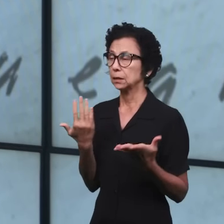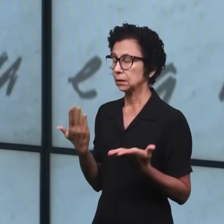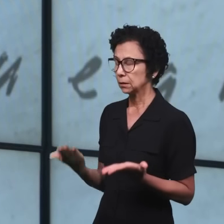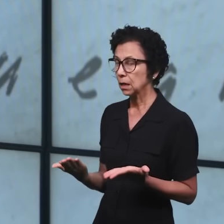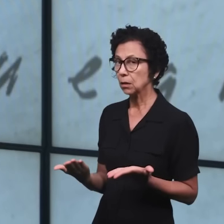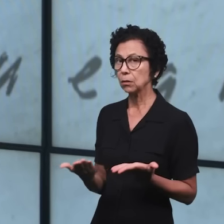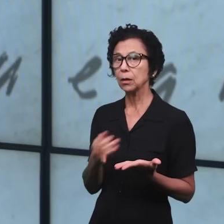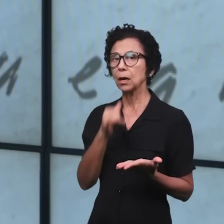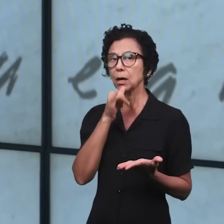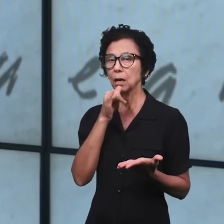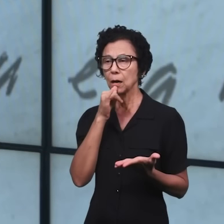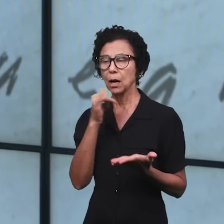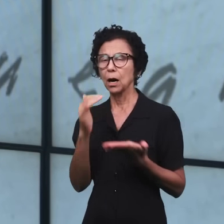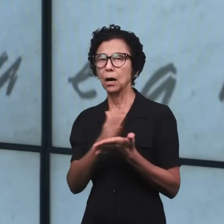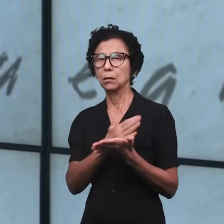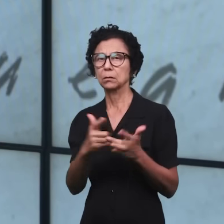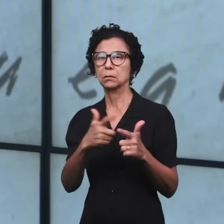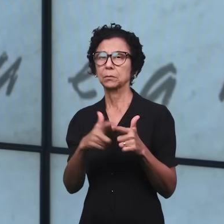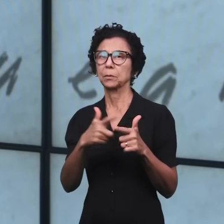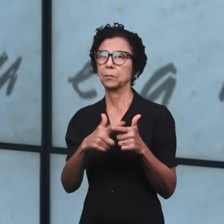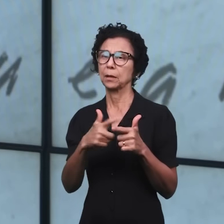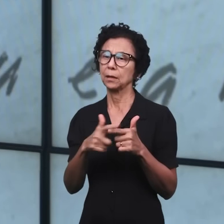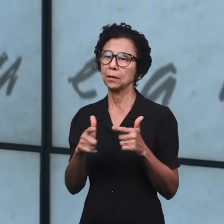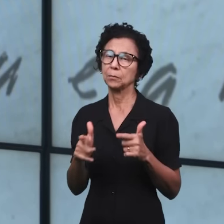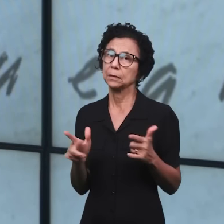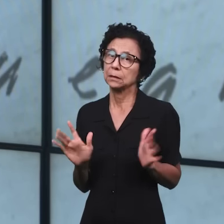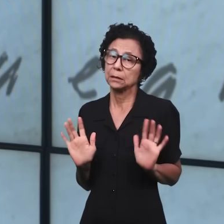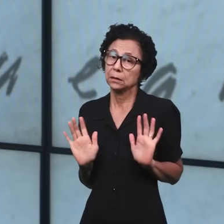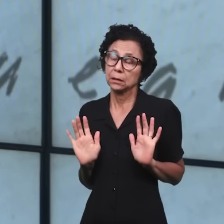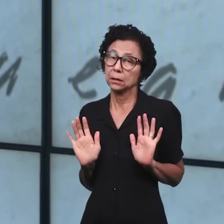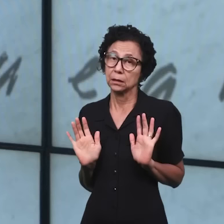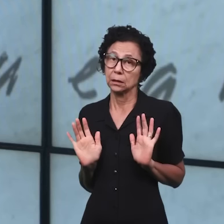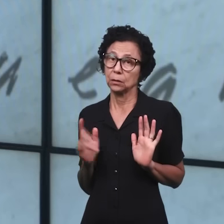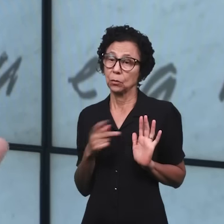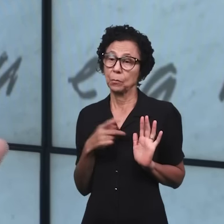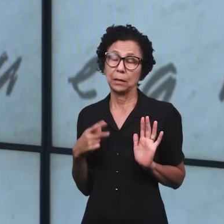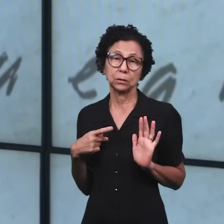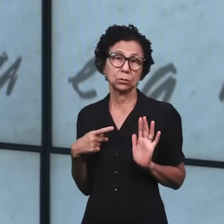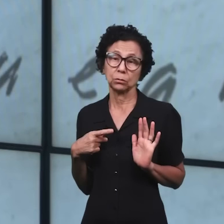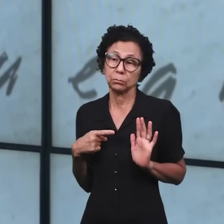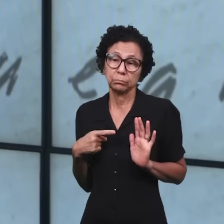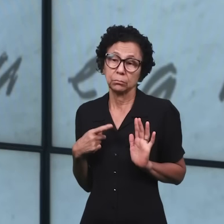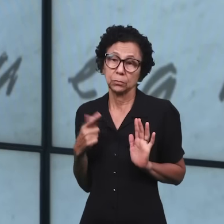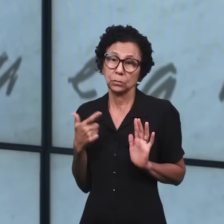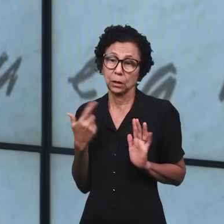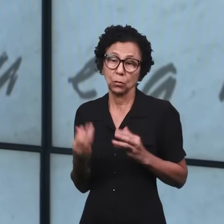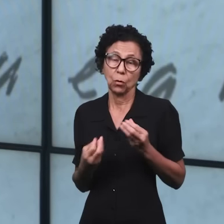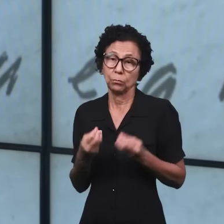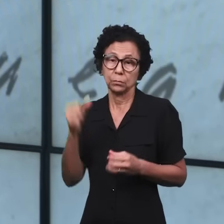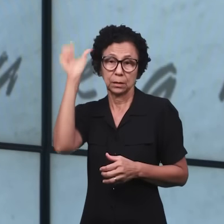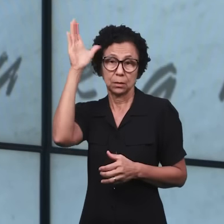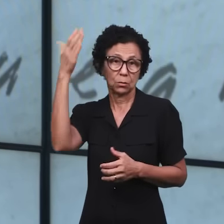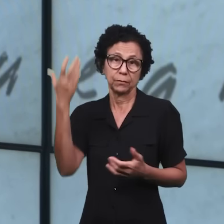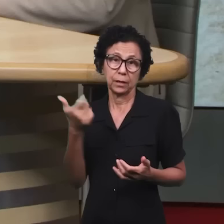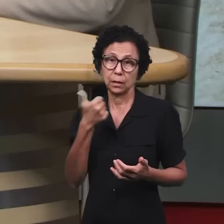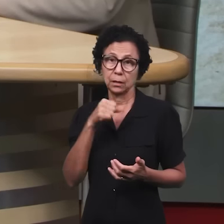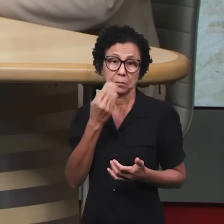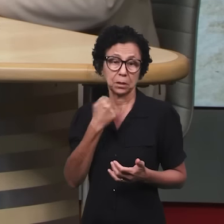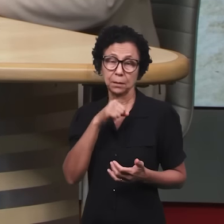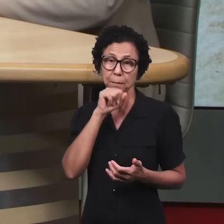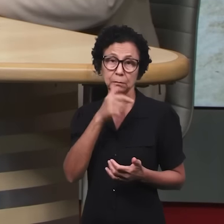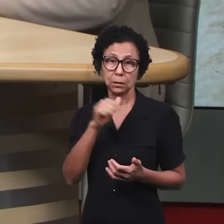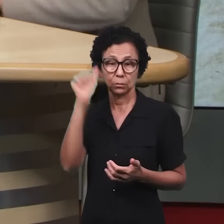avançados, que fogem do nosso controle, né, de capacidade nossa de resolver. Exatamente. E é só agora um milagre com a presença de Jesus. E